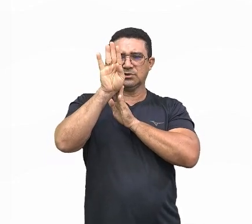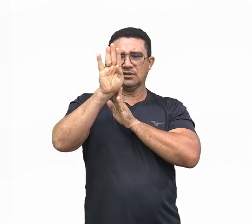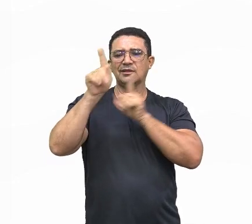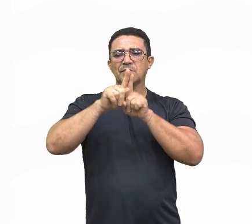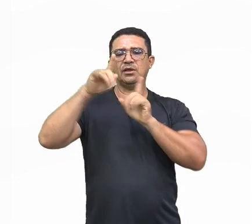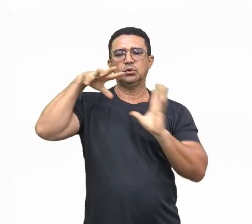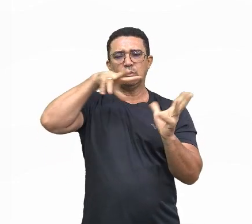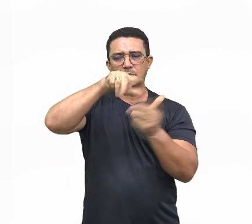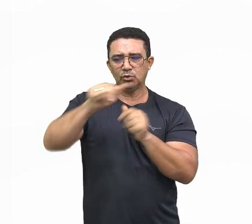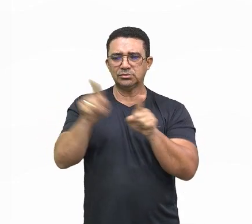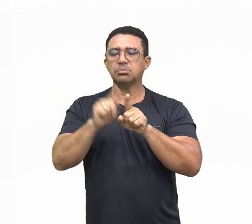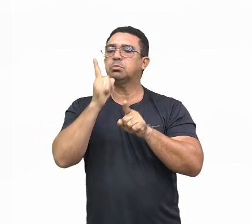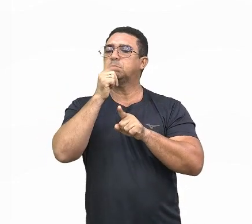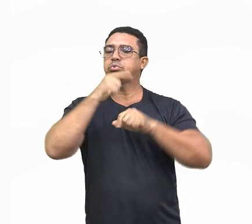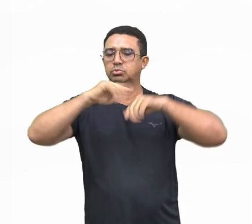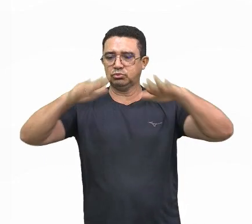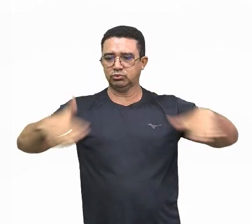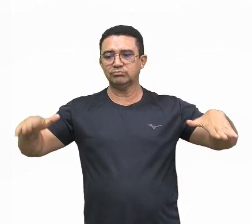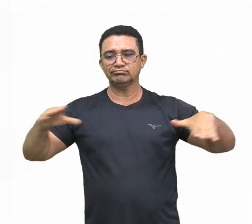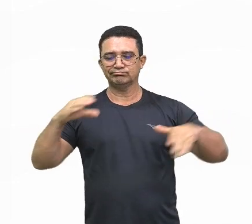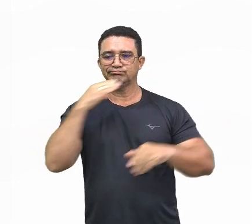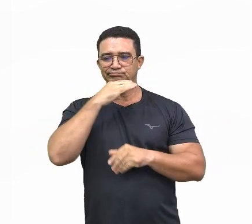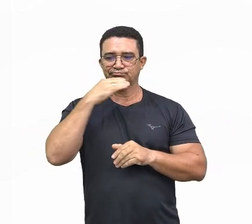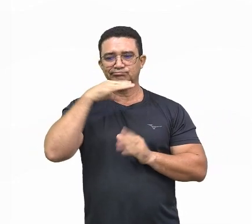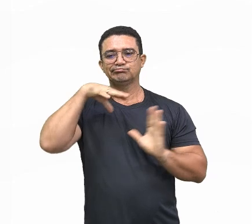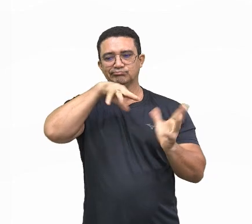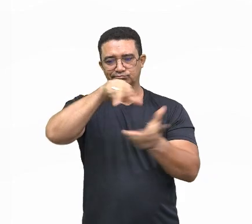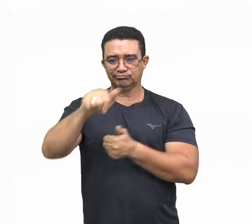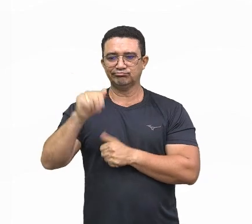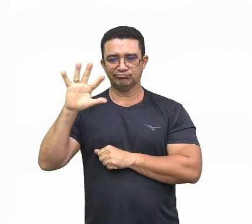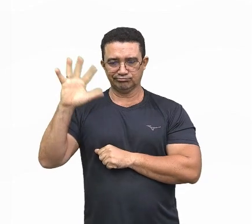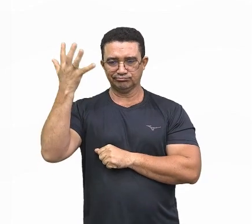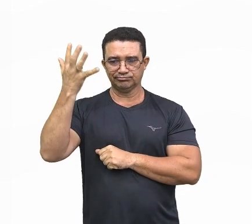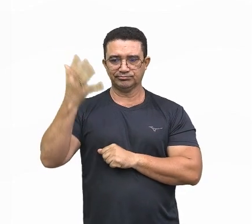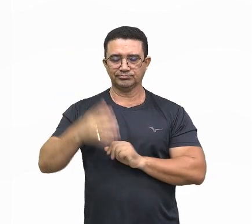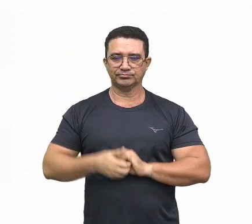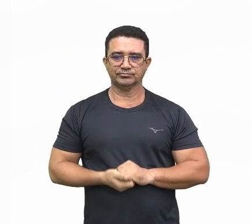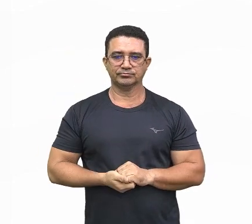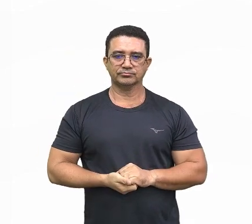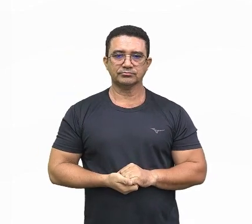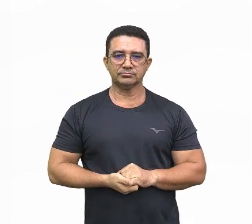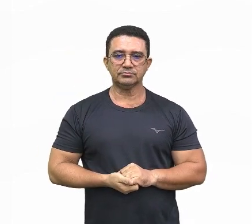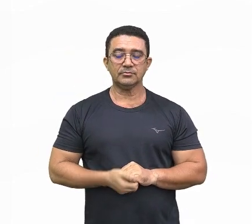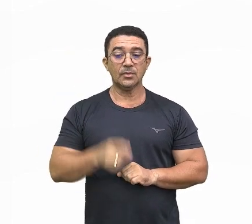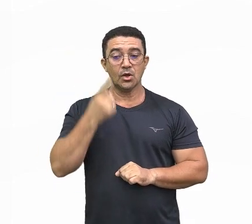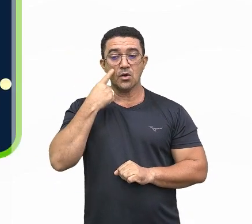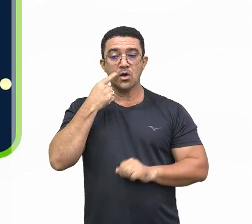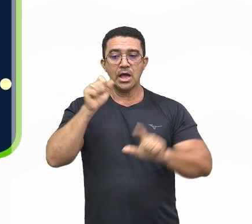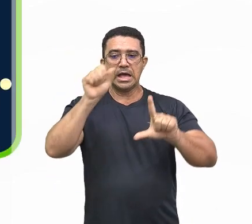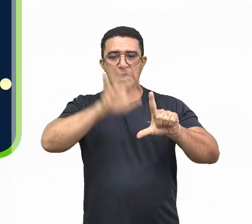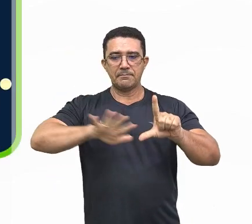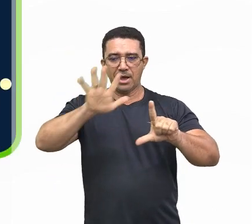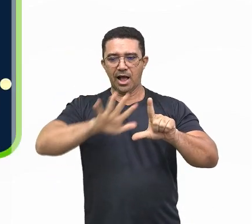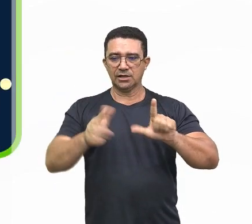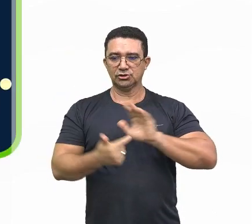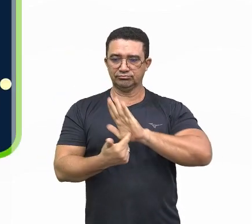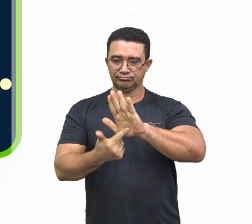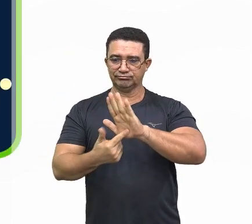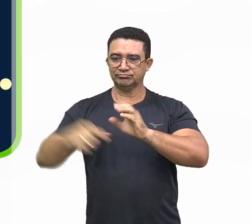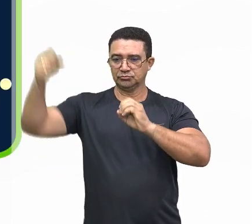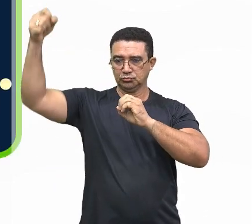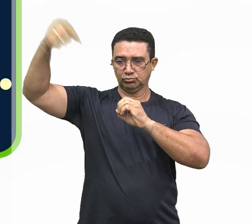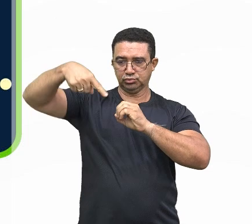oceanos, ocasionando o aquecimento global. Então veja só, nós temos aí uma imagem para representar o efeito estufa.